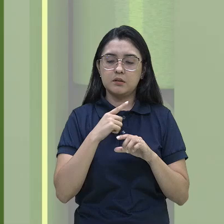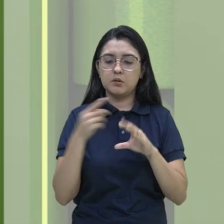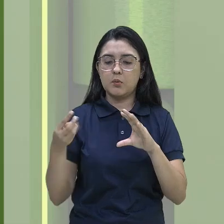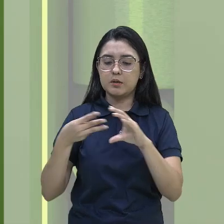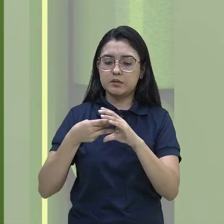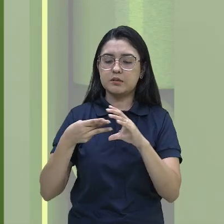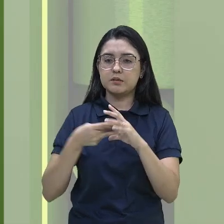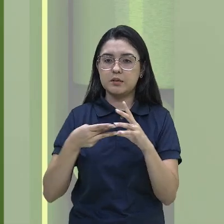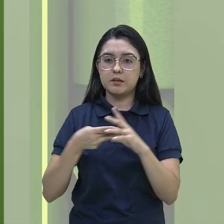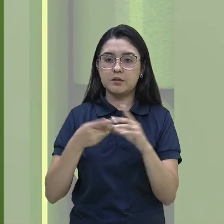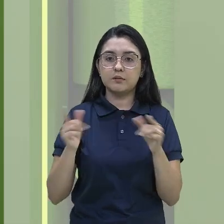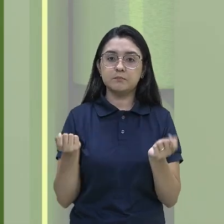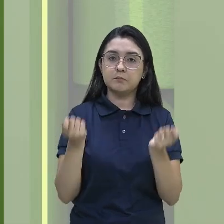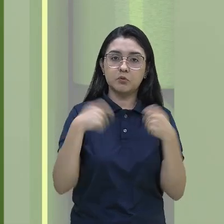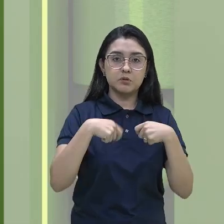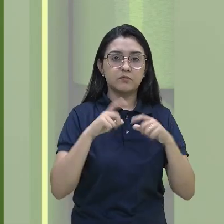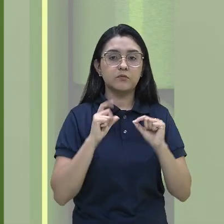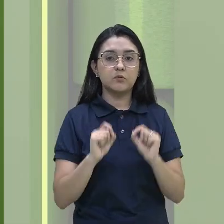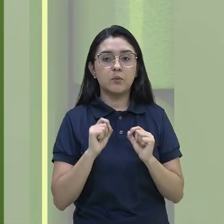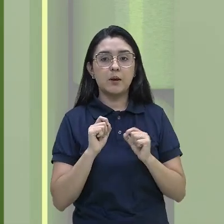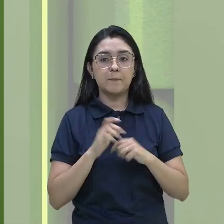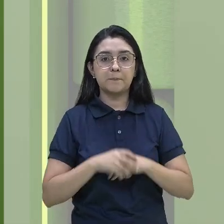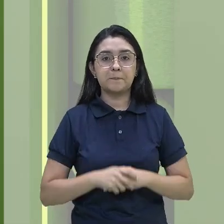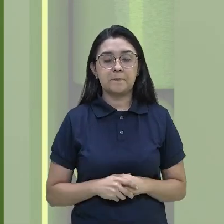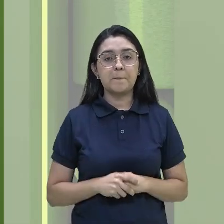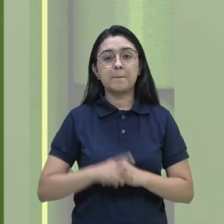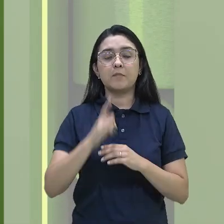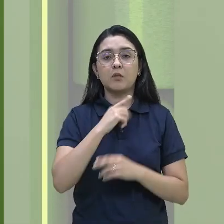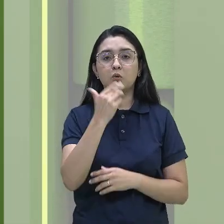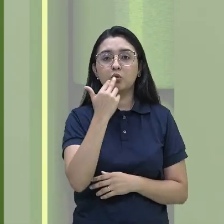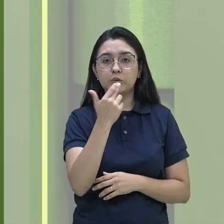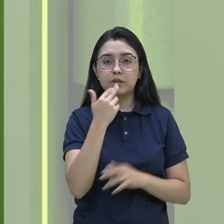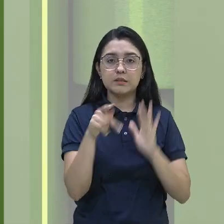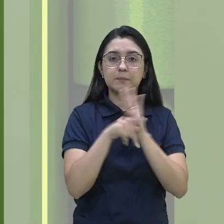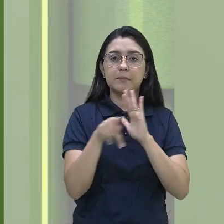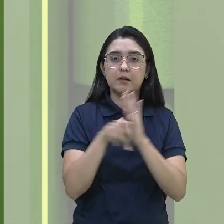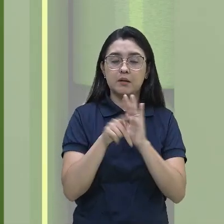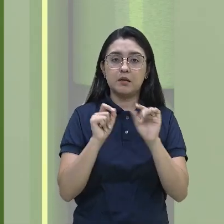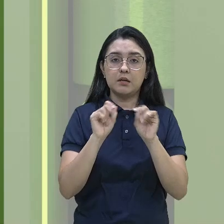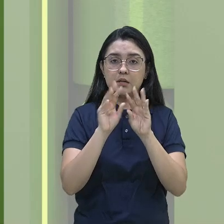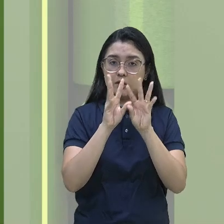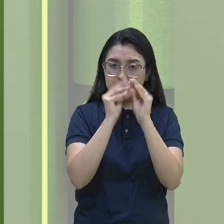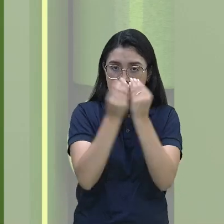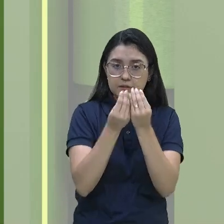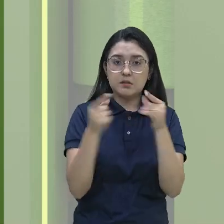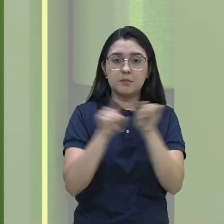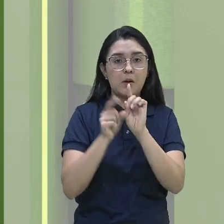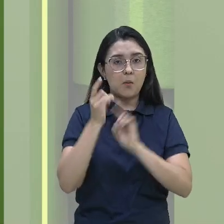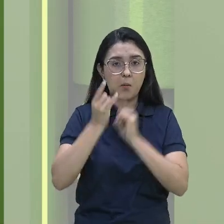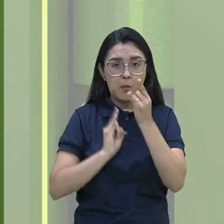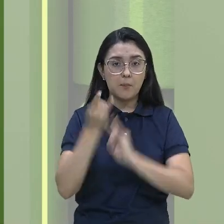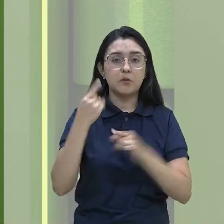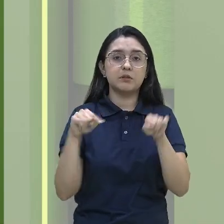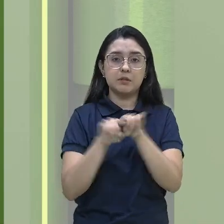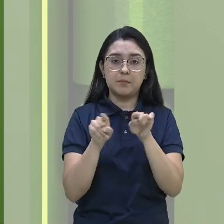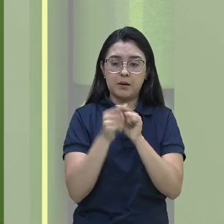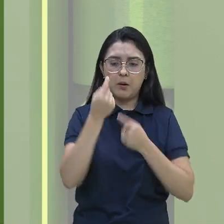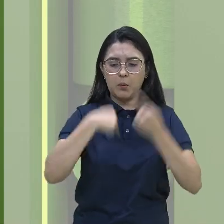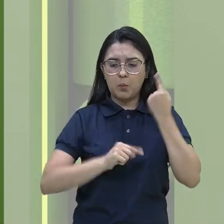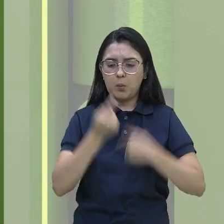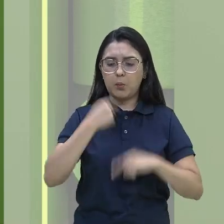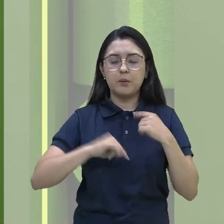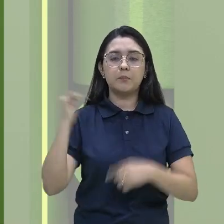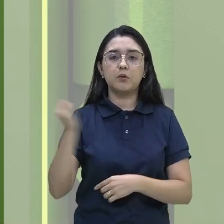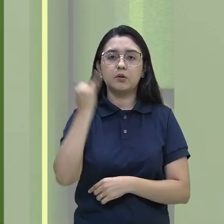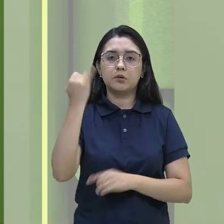células em funcionamento, com os nutrientes e substâncias, né, hormônios também, que são vitais